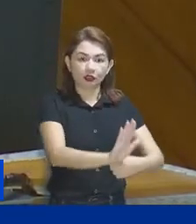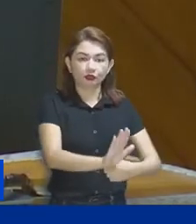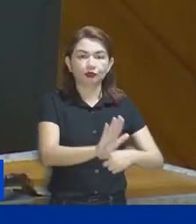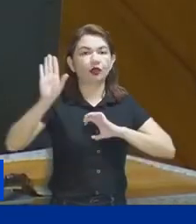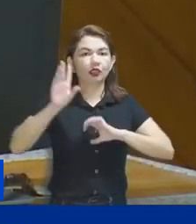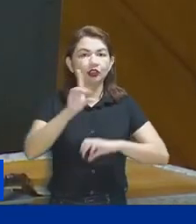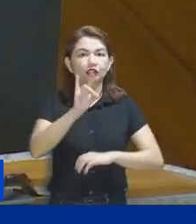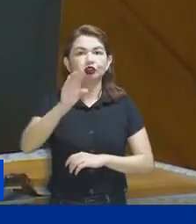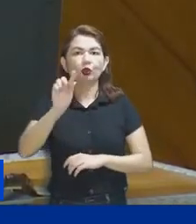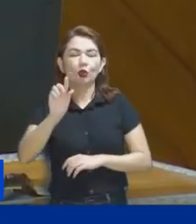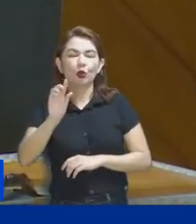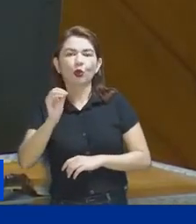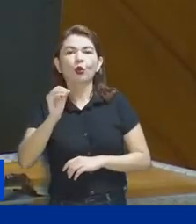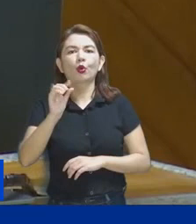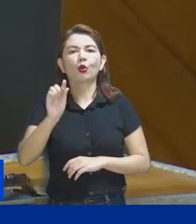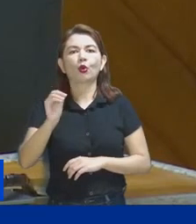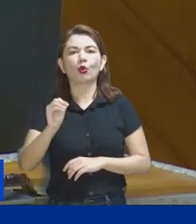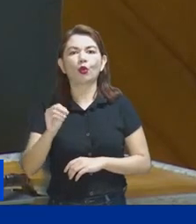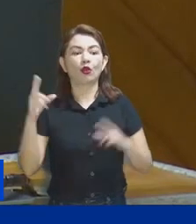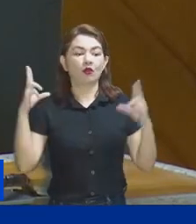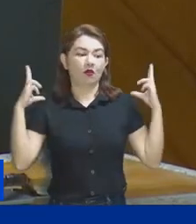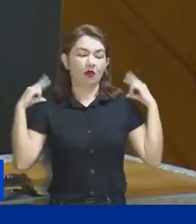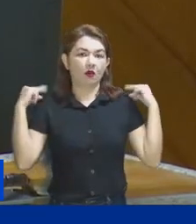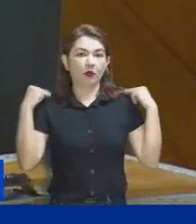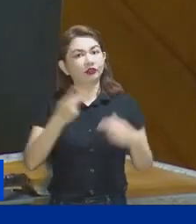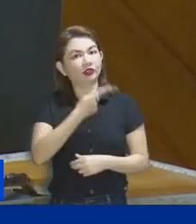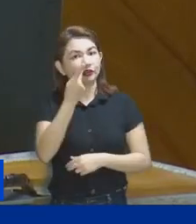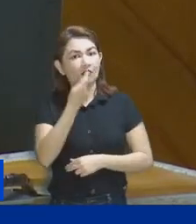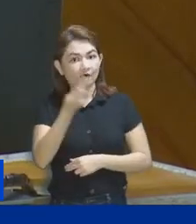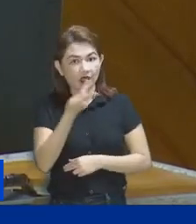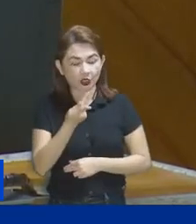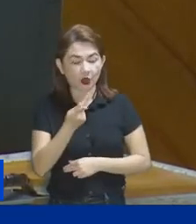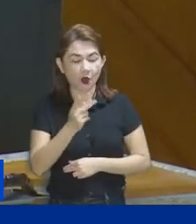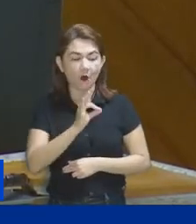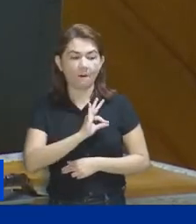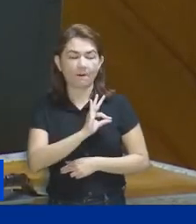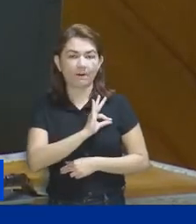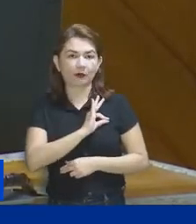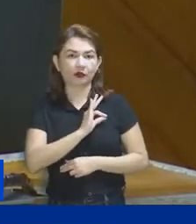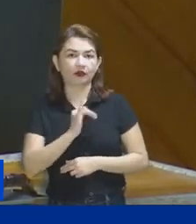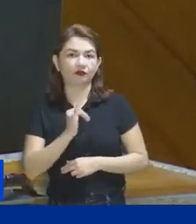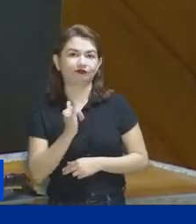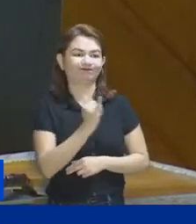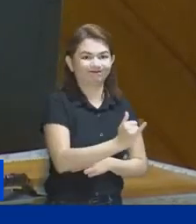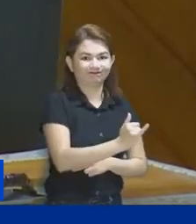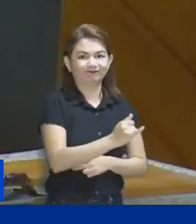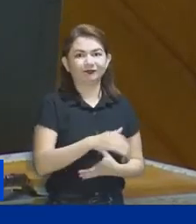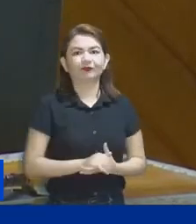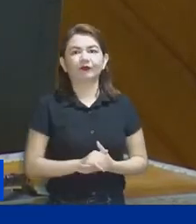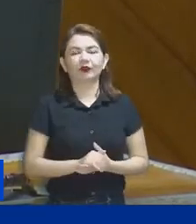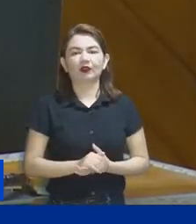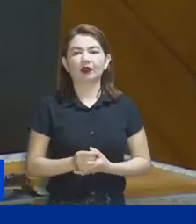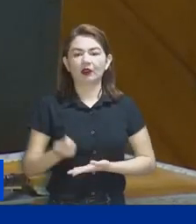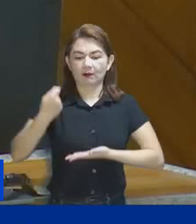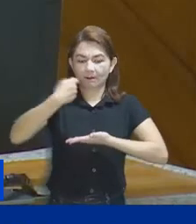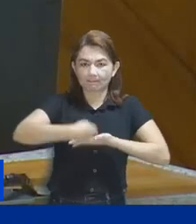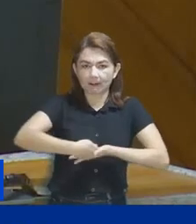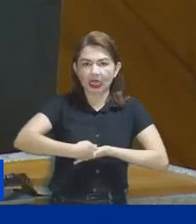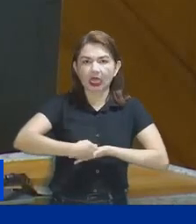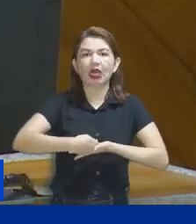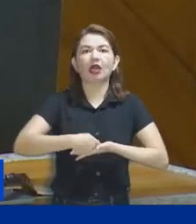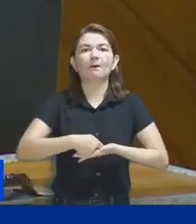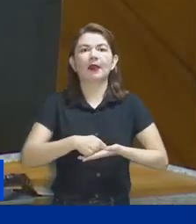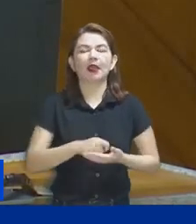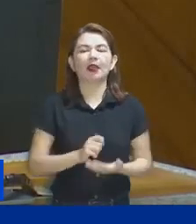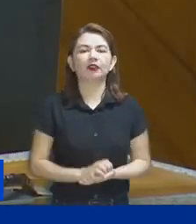motorista confessou, por ocasião da abordagem policial, que recebeu pagamento para fazer o transporte das